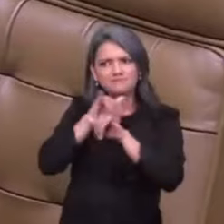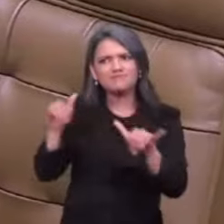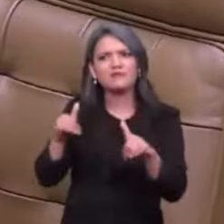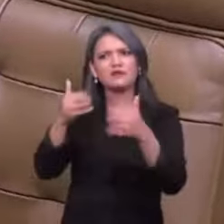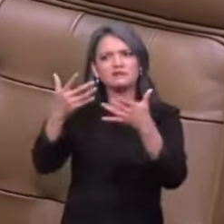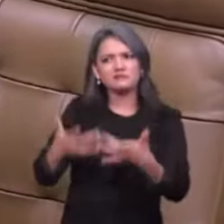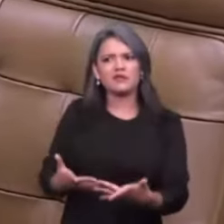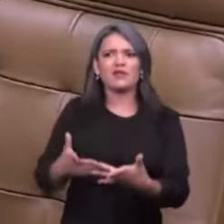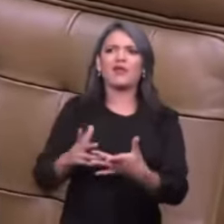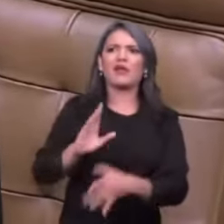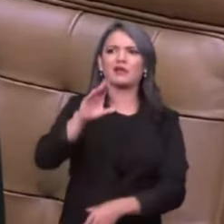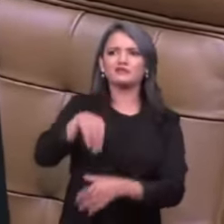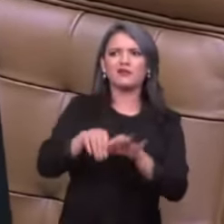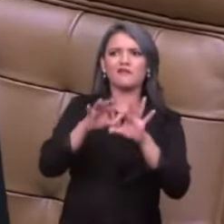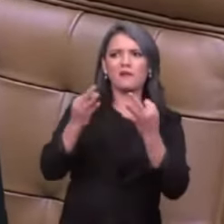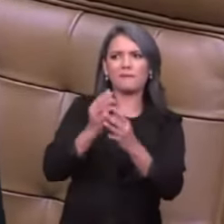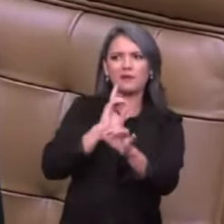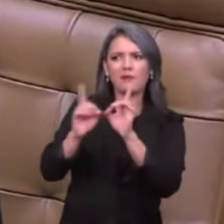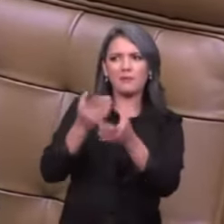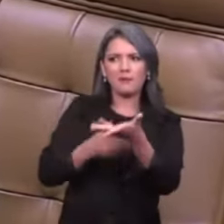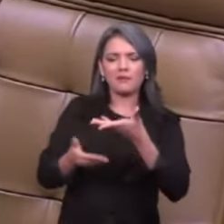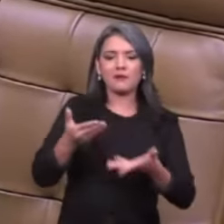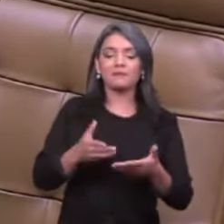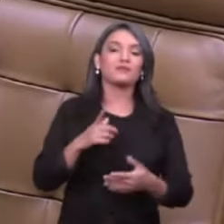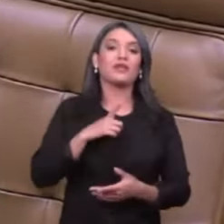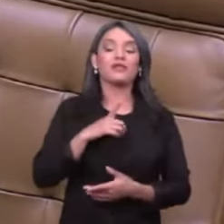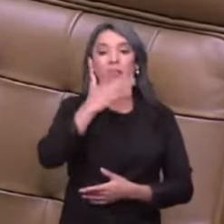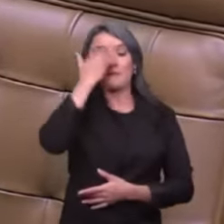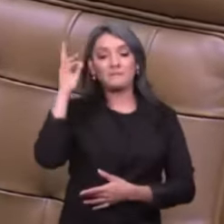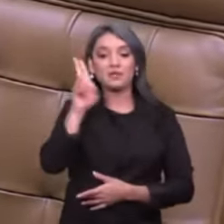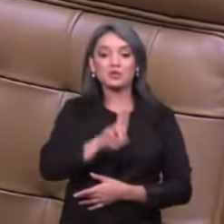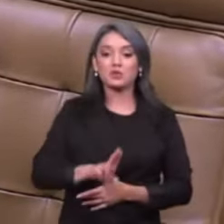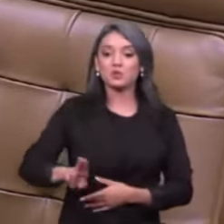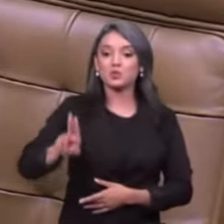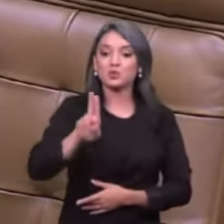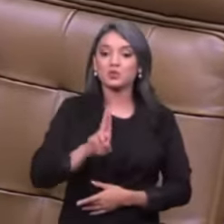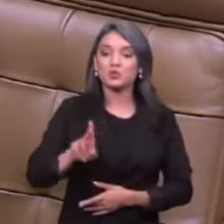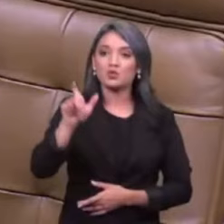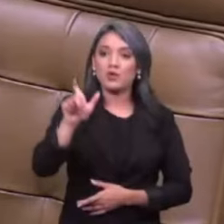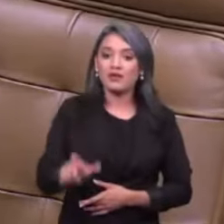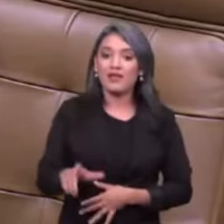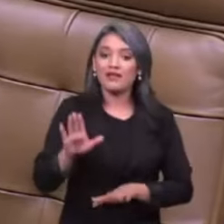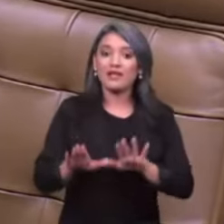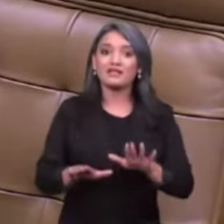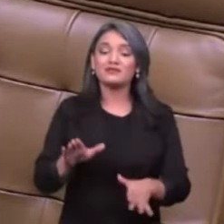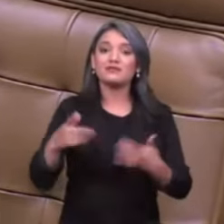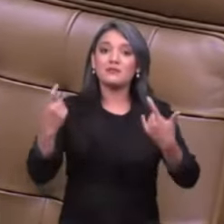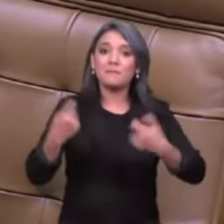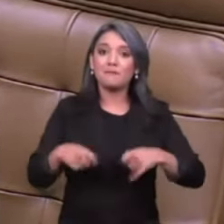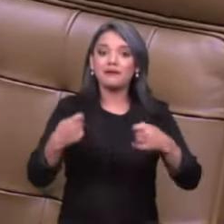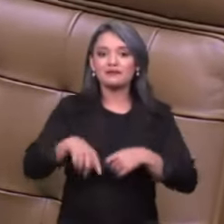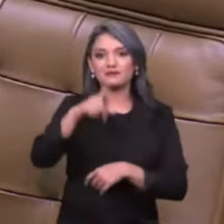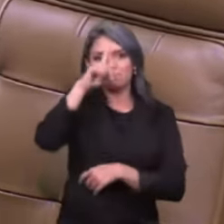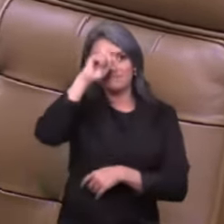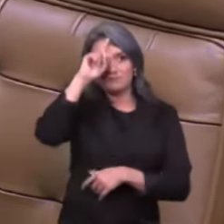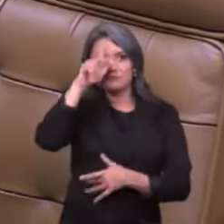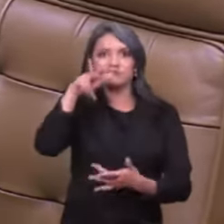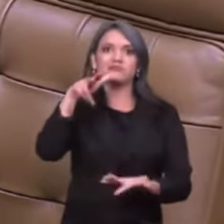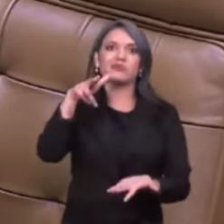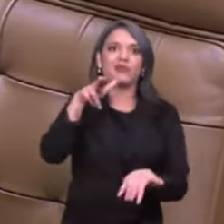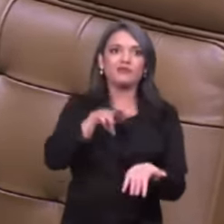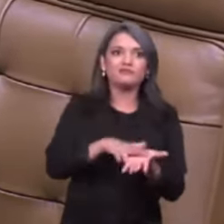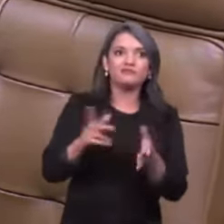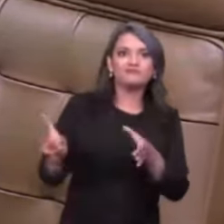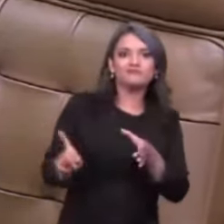diálogo com a família. Nós temos usuários que podem precisar de internação. E por isso o